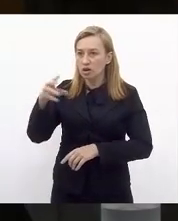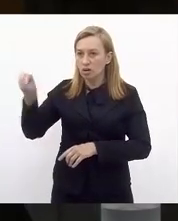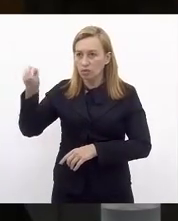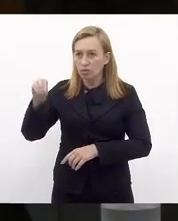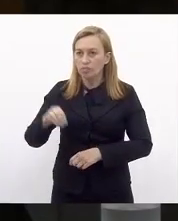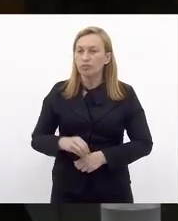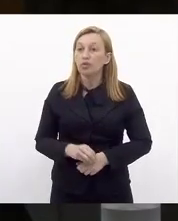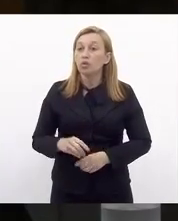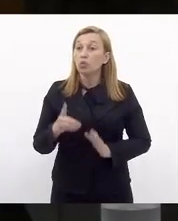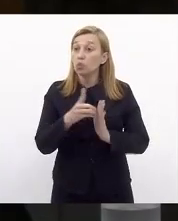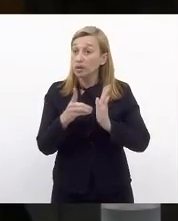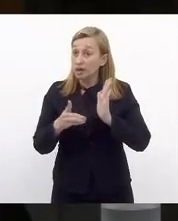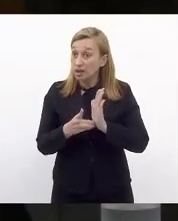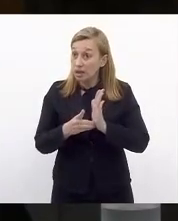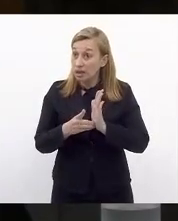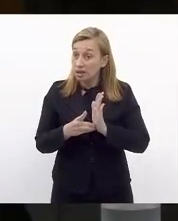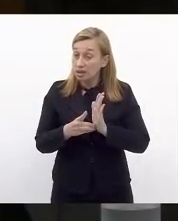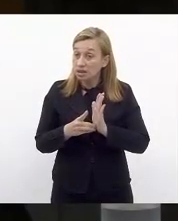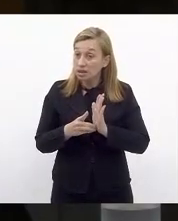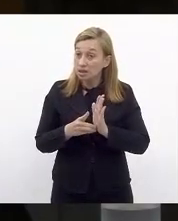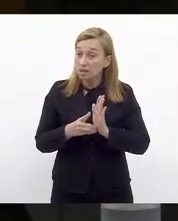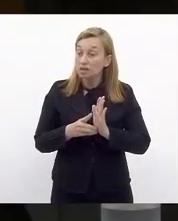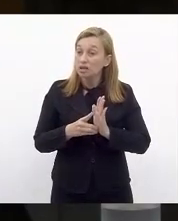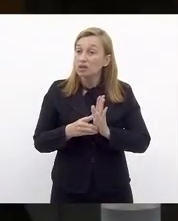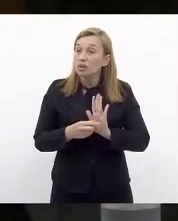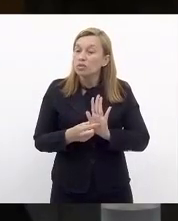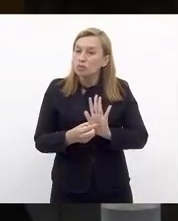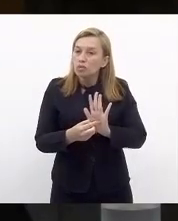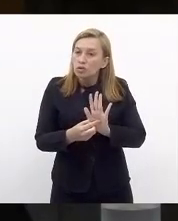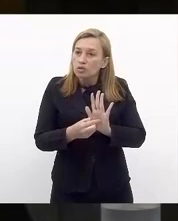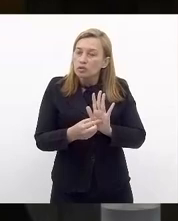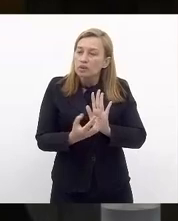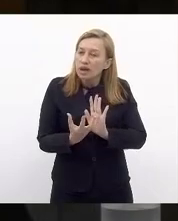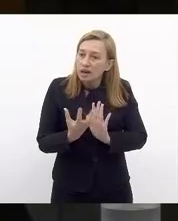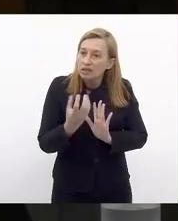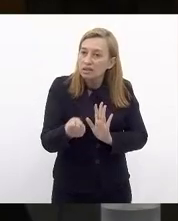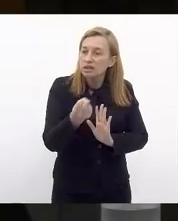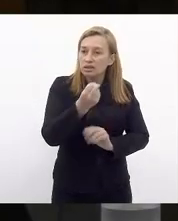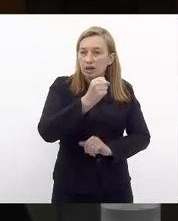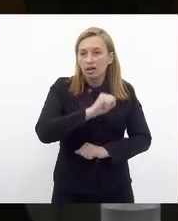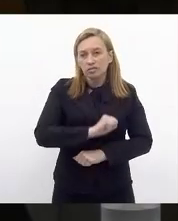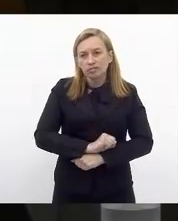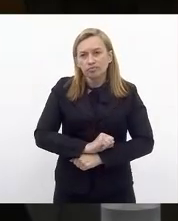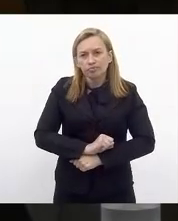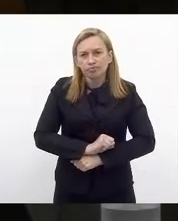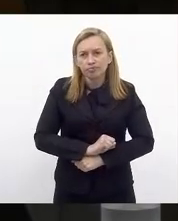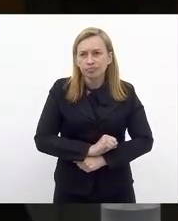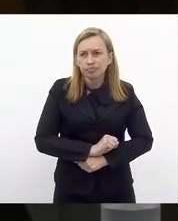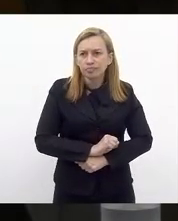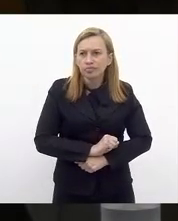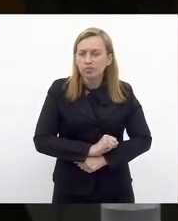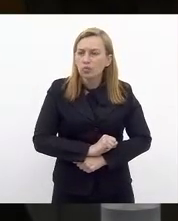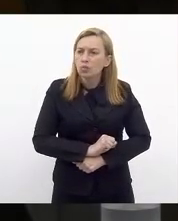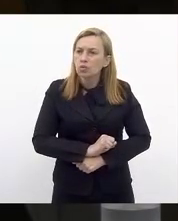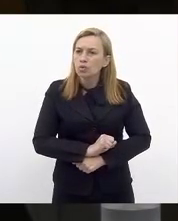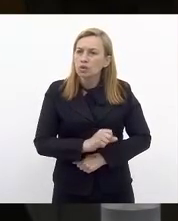o decreto de filme que pra considerar que o que está disposto no